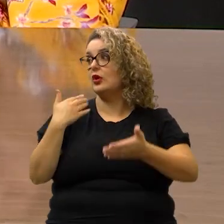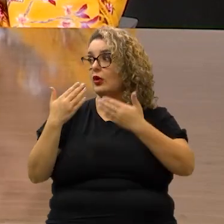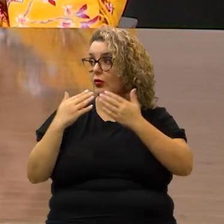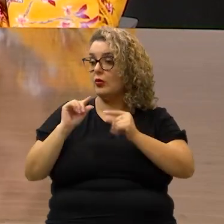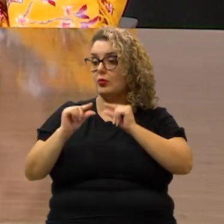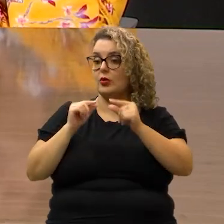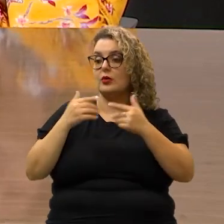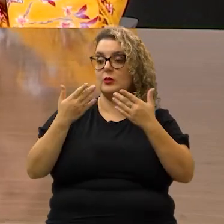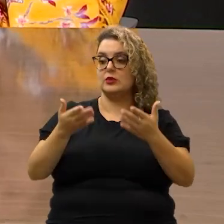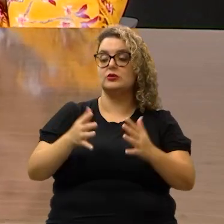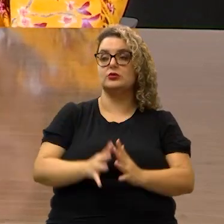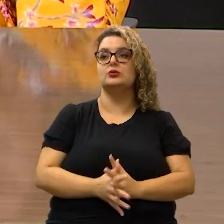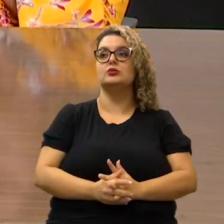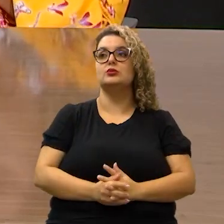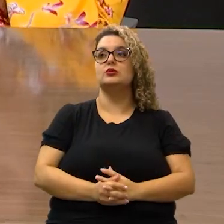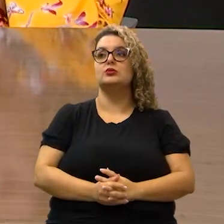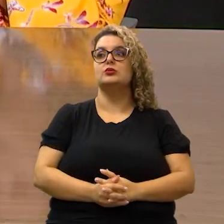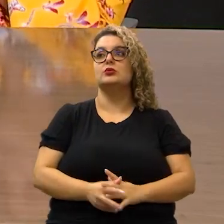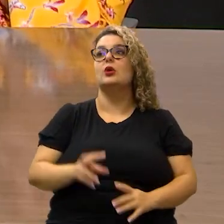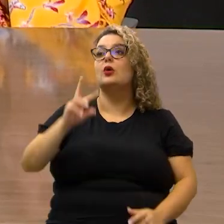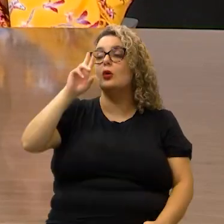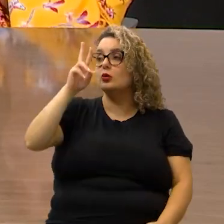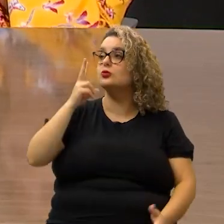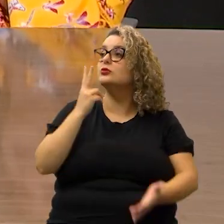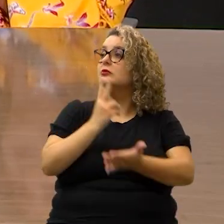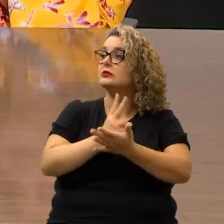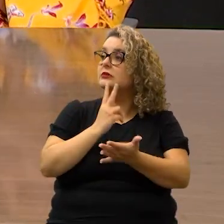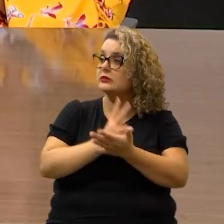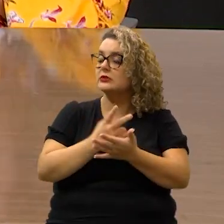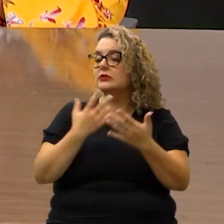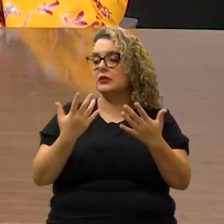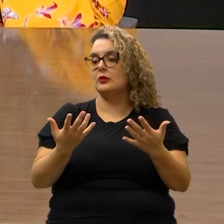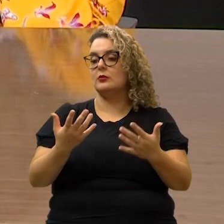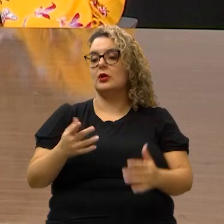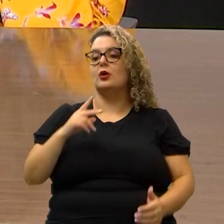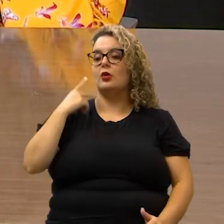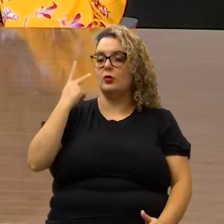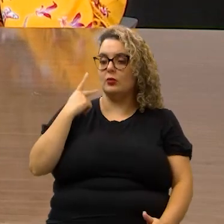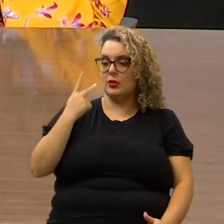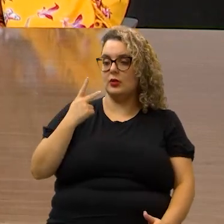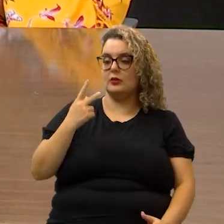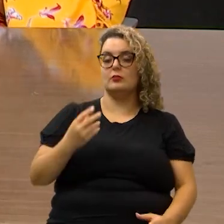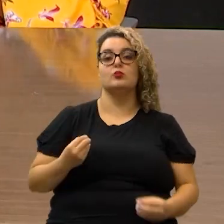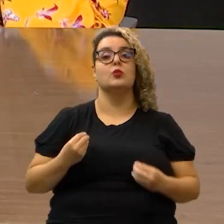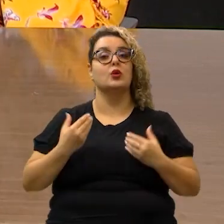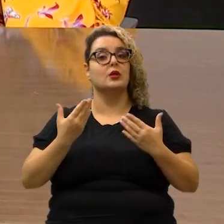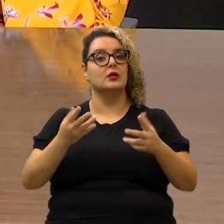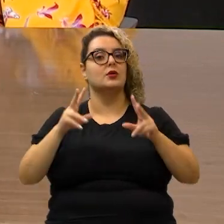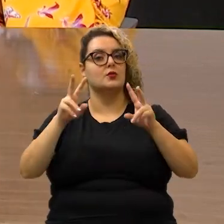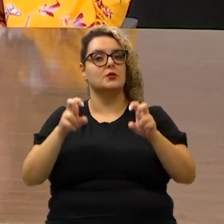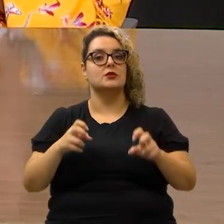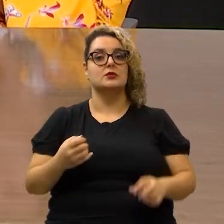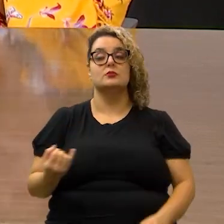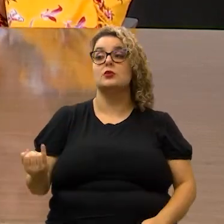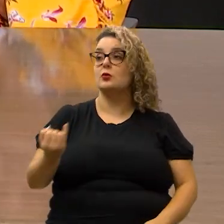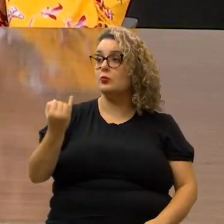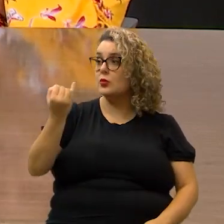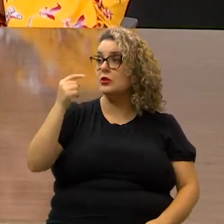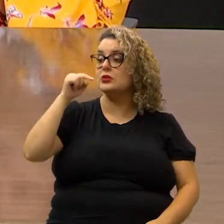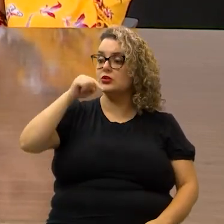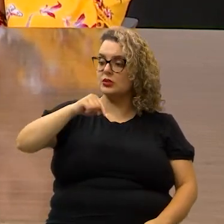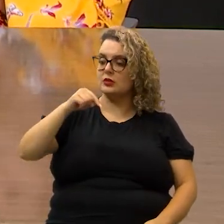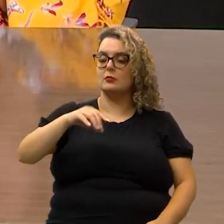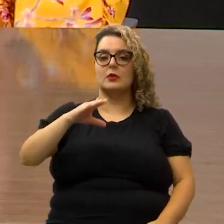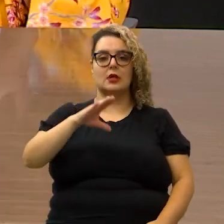isso. E o senhor sempre foi um parlamentar que trouxe esse tema muito aqui para casa, em